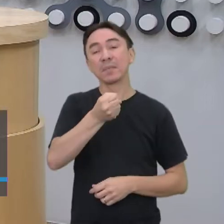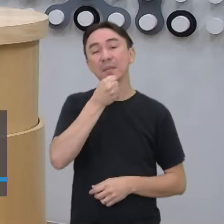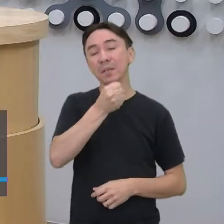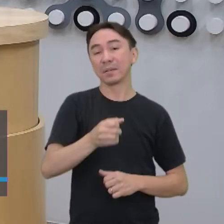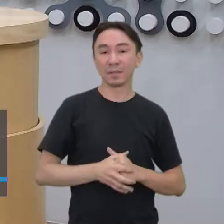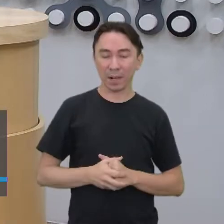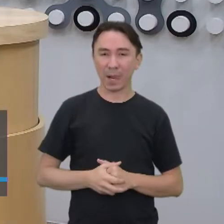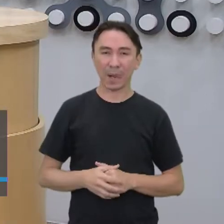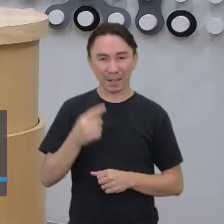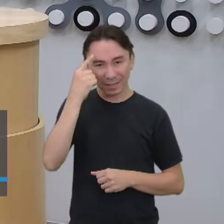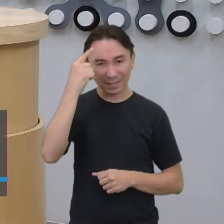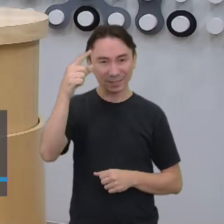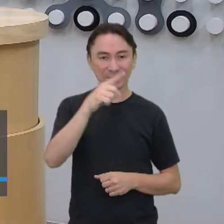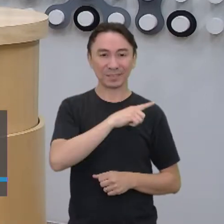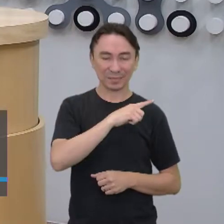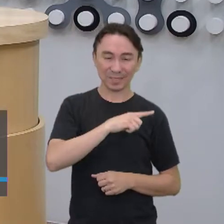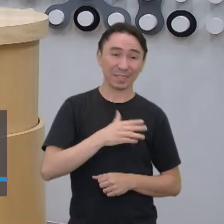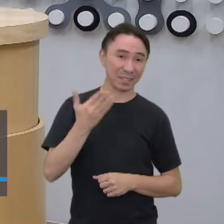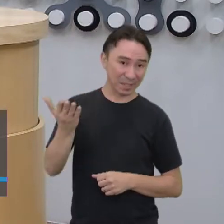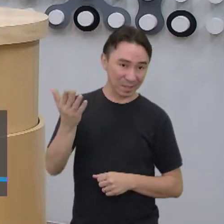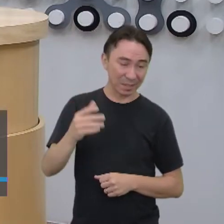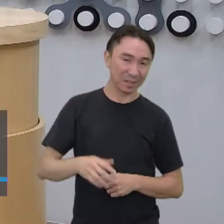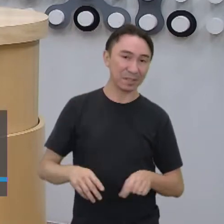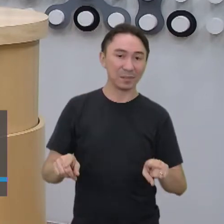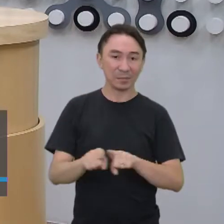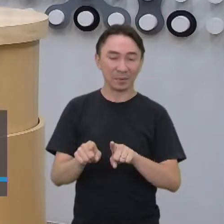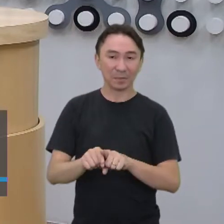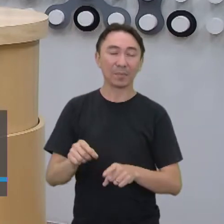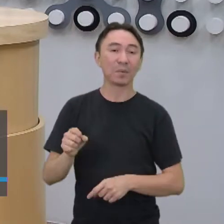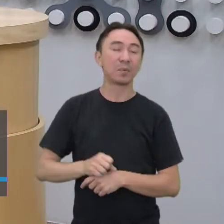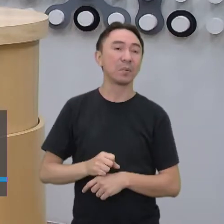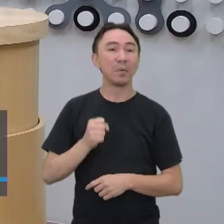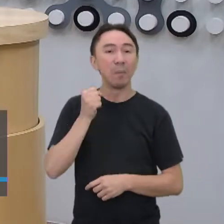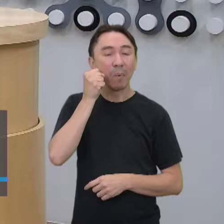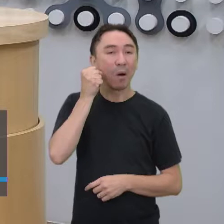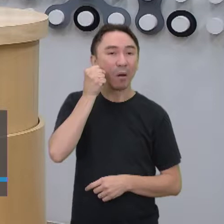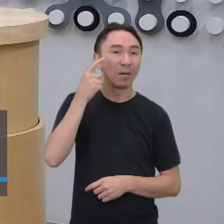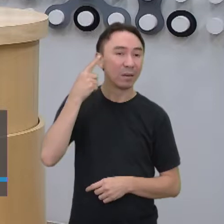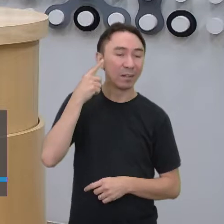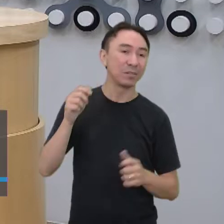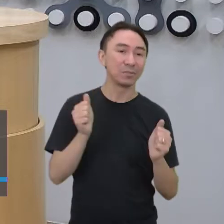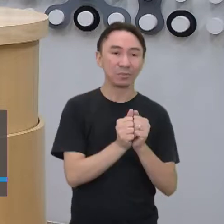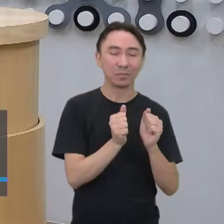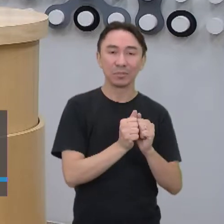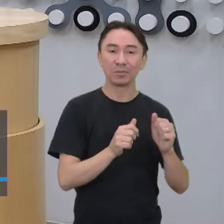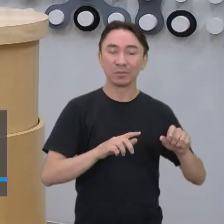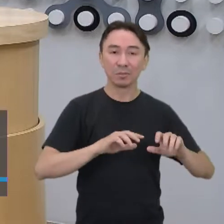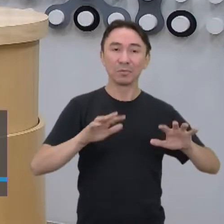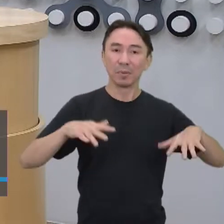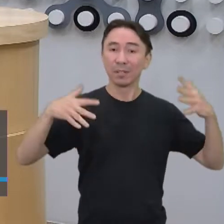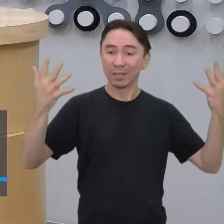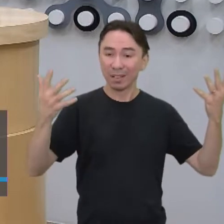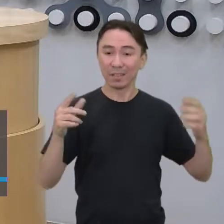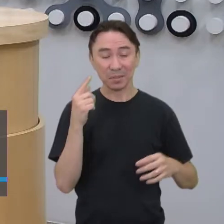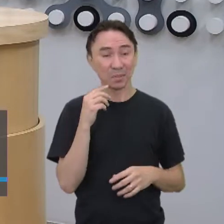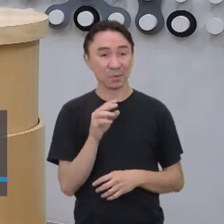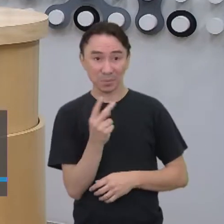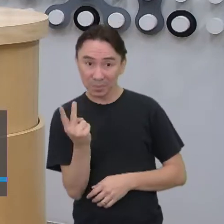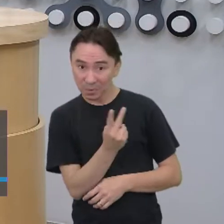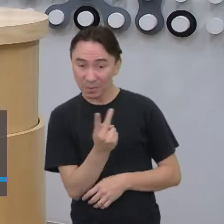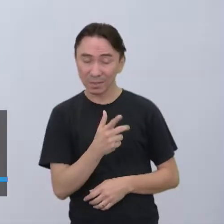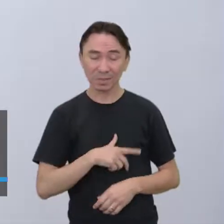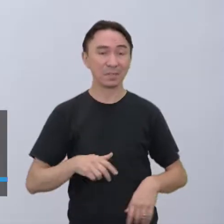anterior, eu chamei o professor Mauro Farias, o professor Jocélio, para explicar para mim e para nós explicarmos juntos,